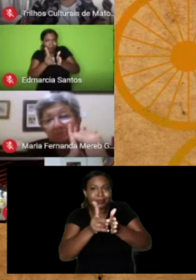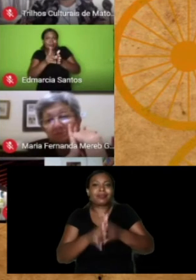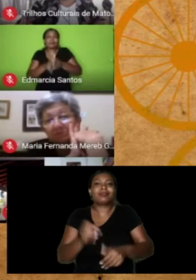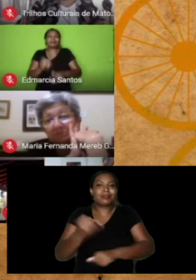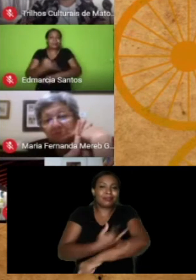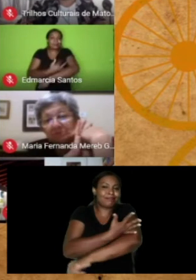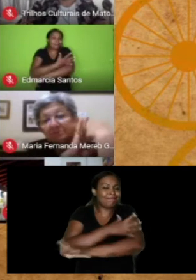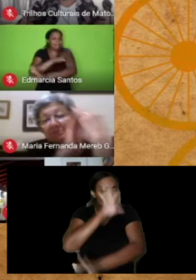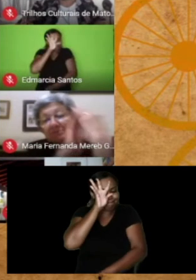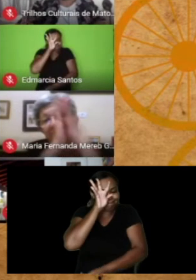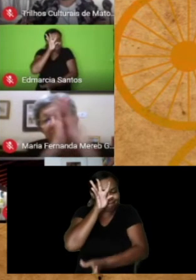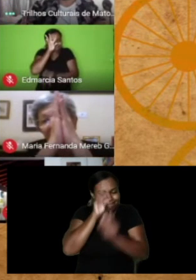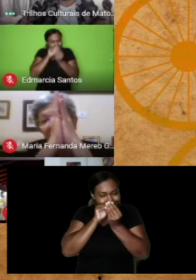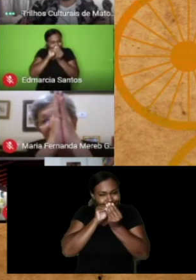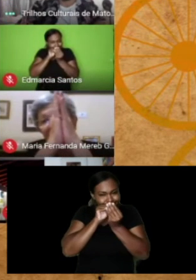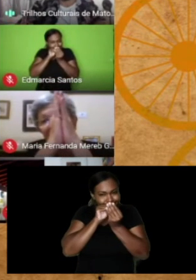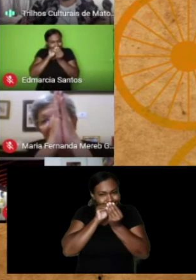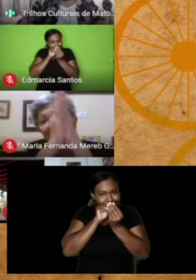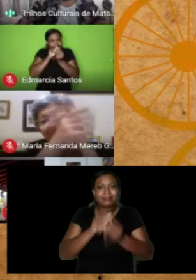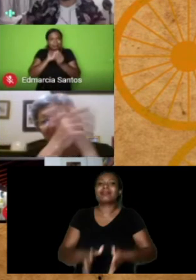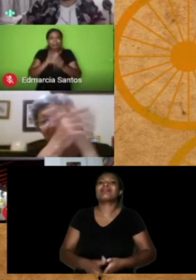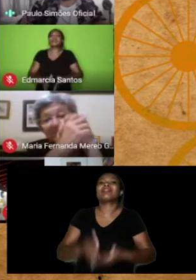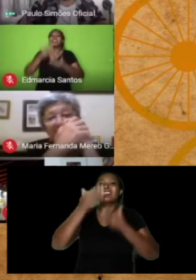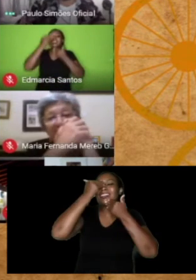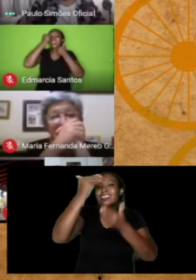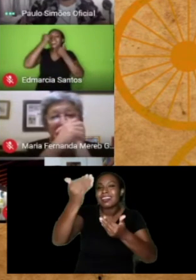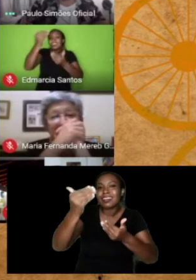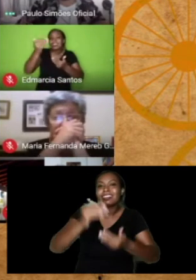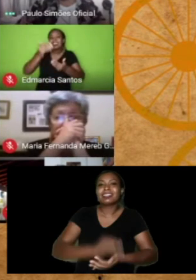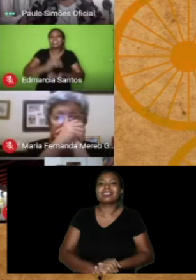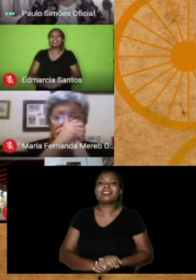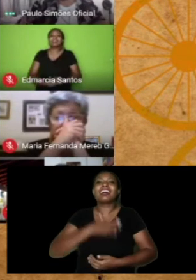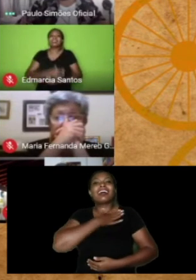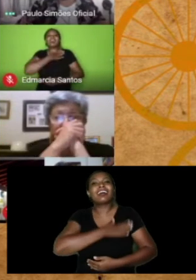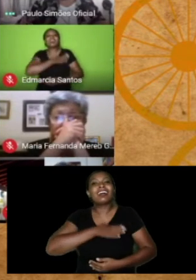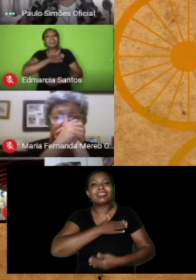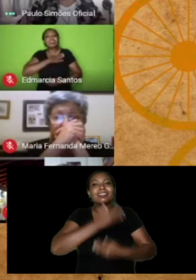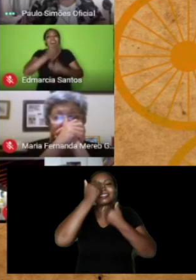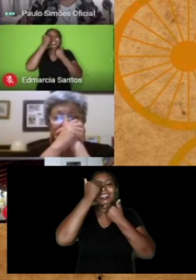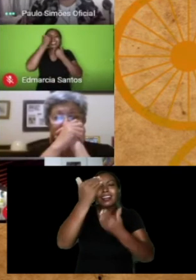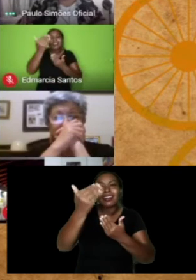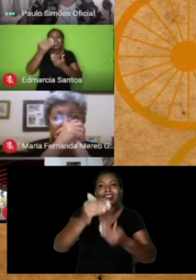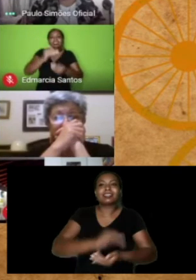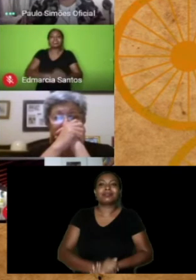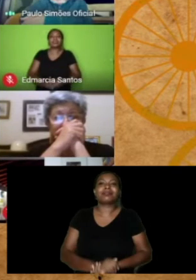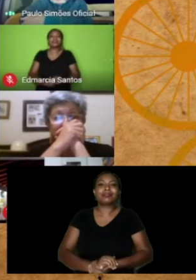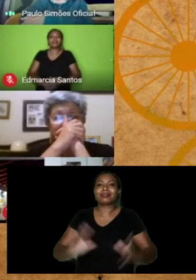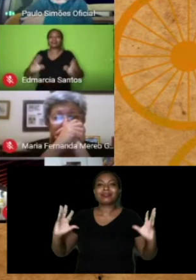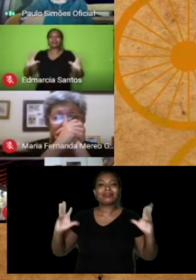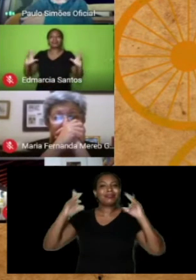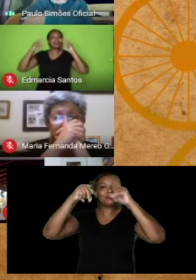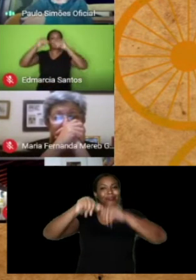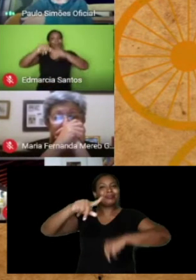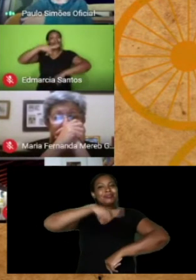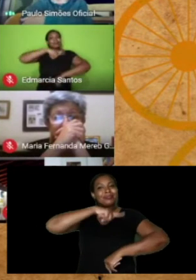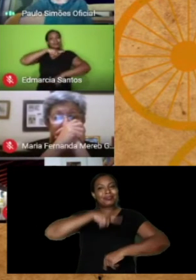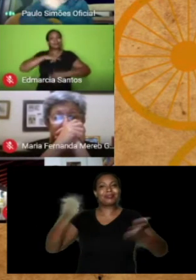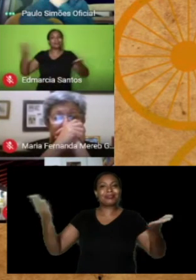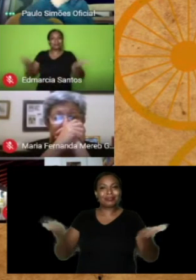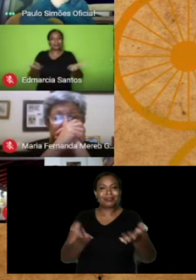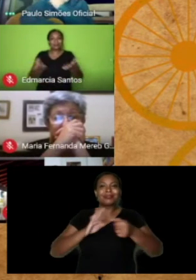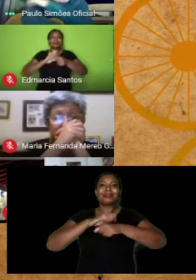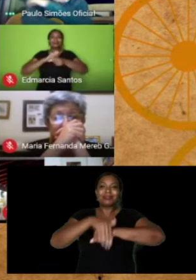É só. Obrigado, Paulinho. Eu gostaria de agradecer a todos os que estiveram aqui nessa